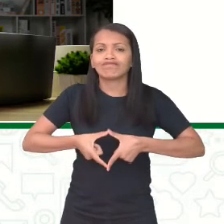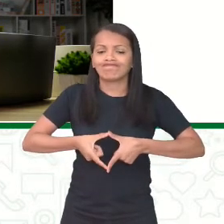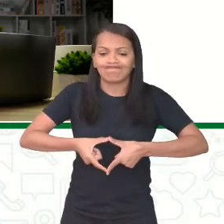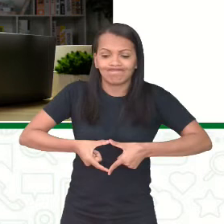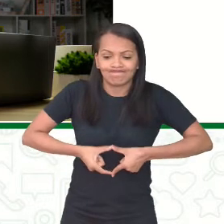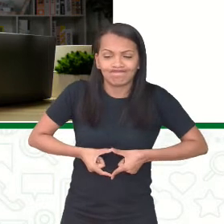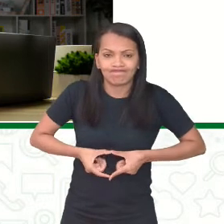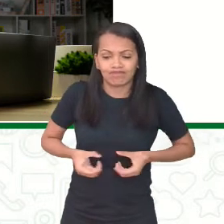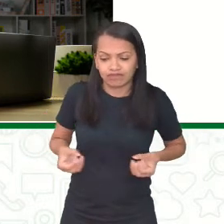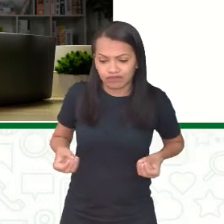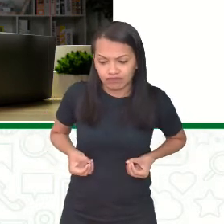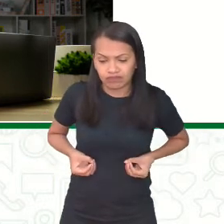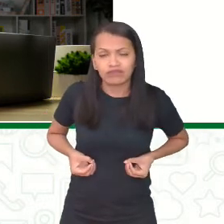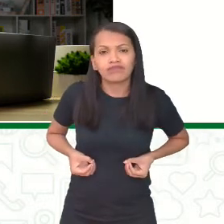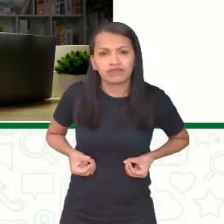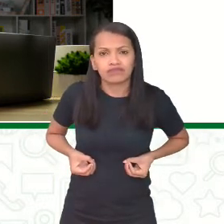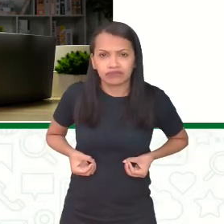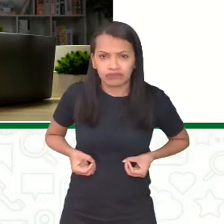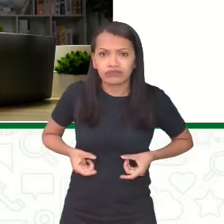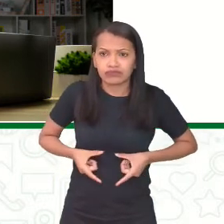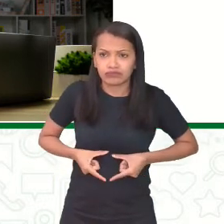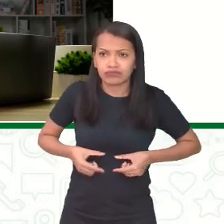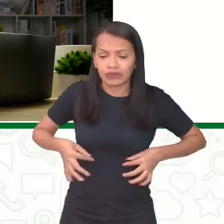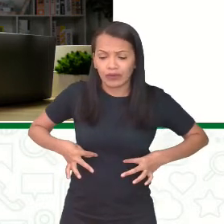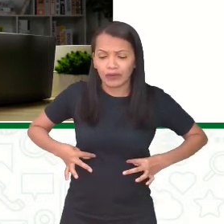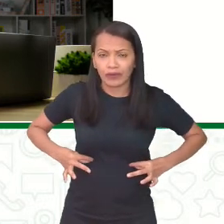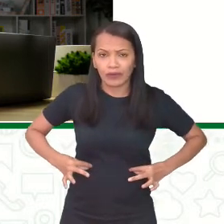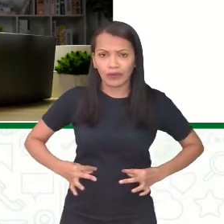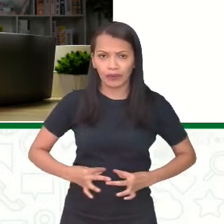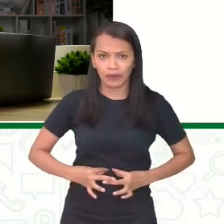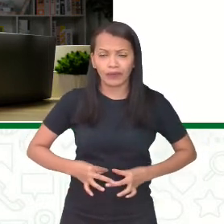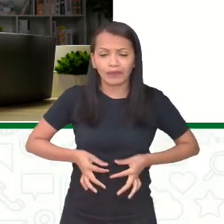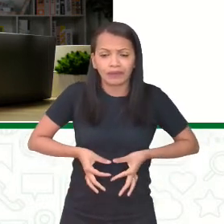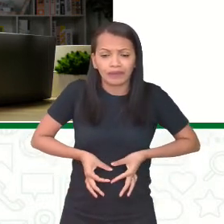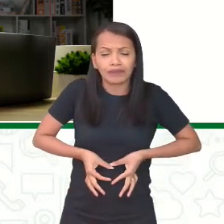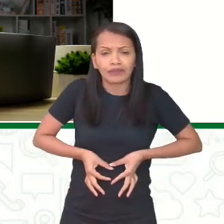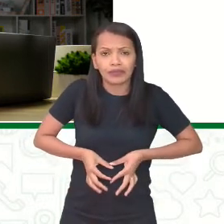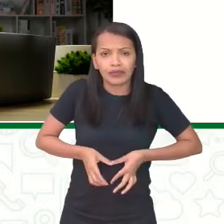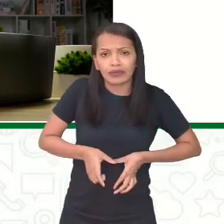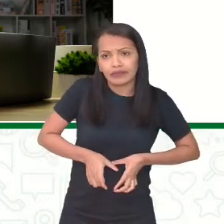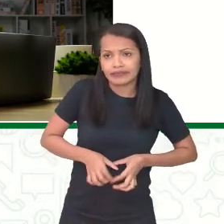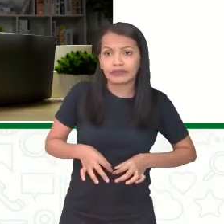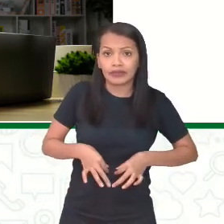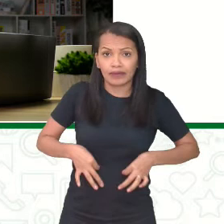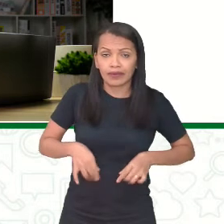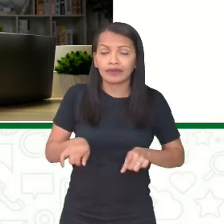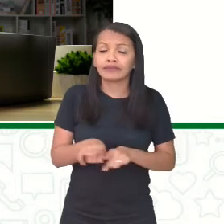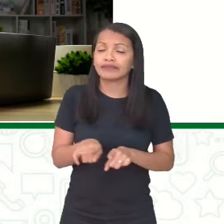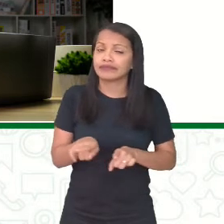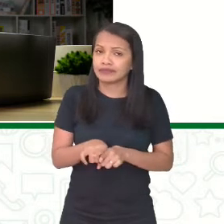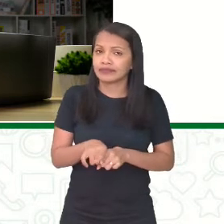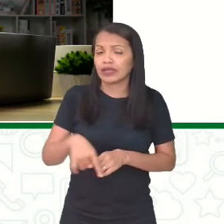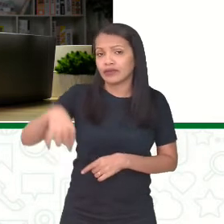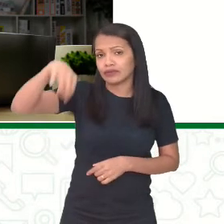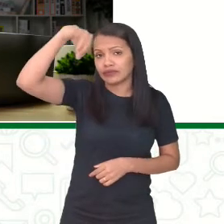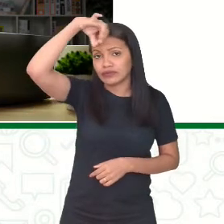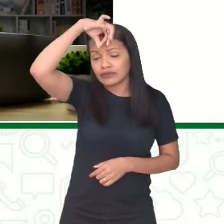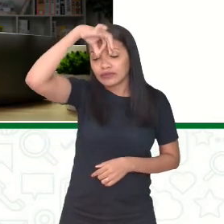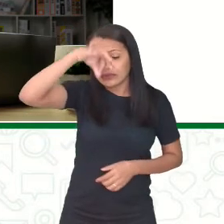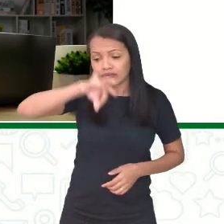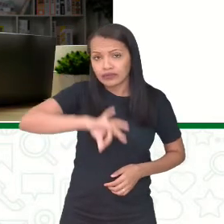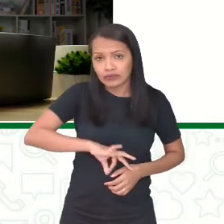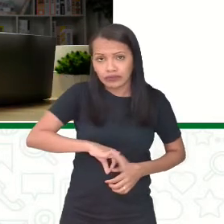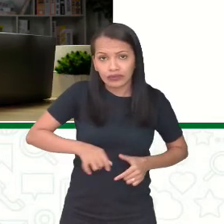vai dos ovários, as trompas de falópio, o útero, está a uretra, está a vagina, tá? Essa